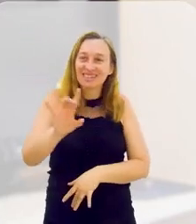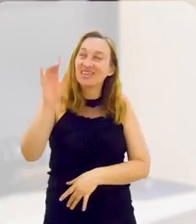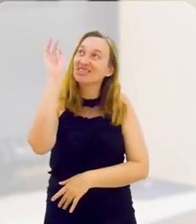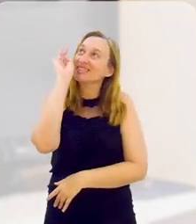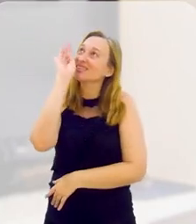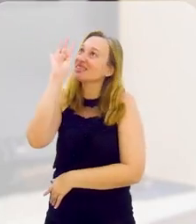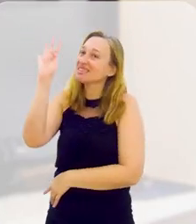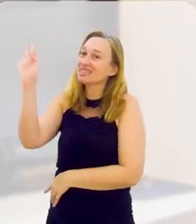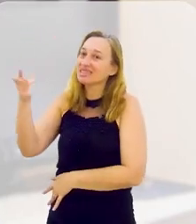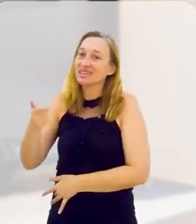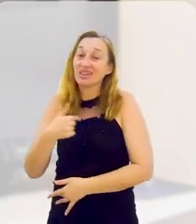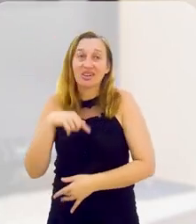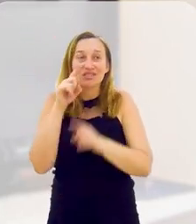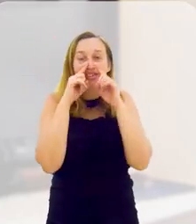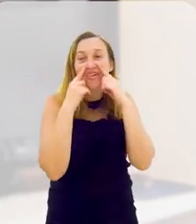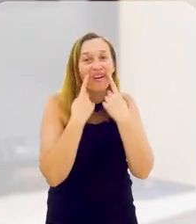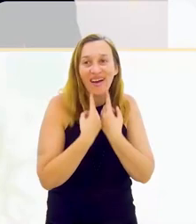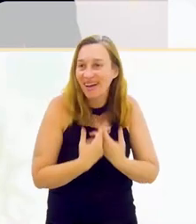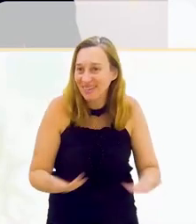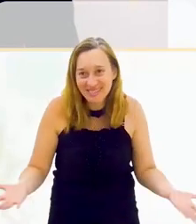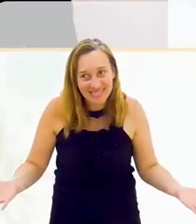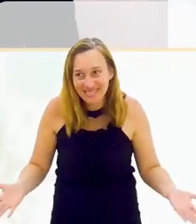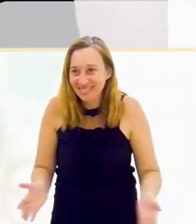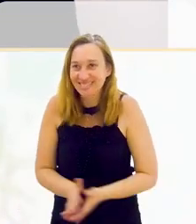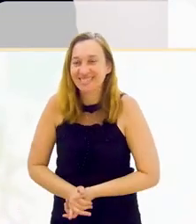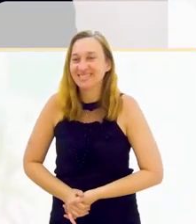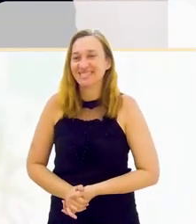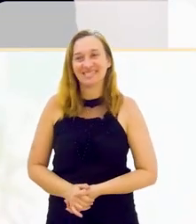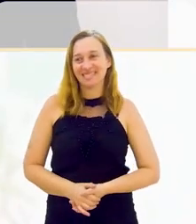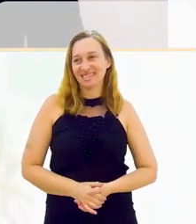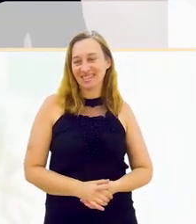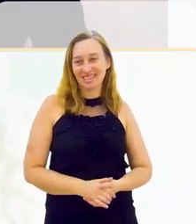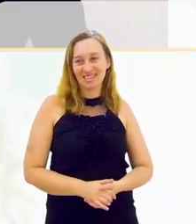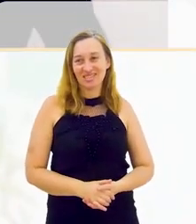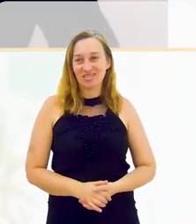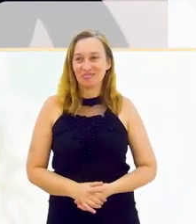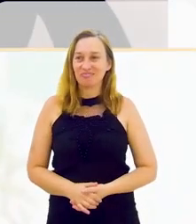cada um com a sua luzinha. E eu Não é chorava. lindo.